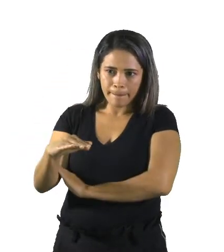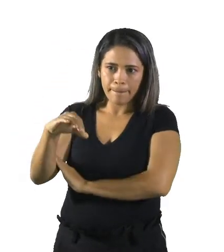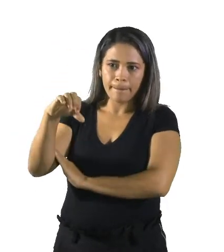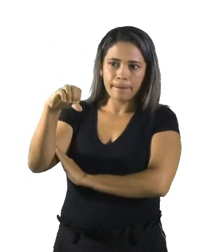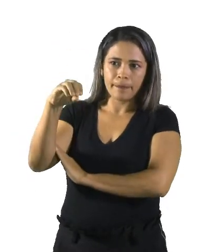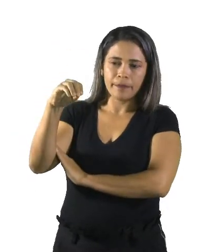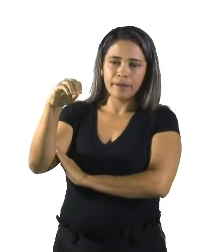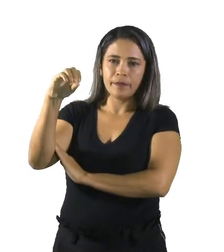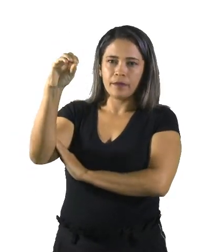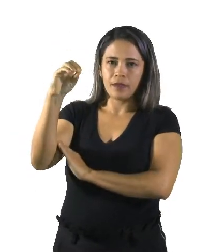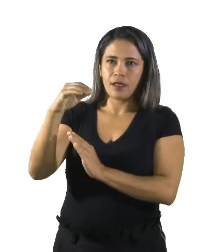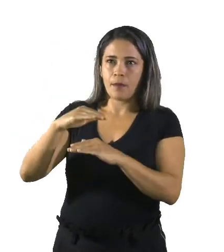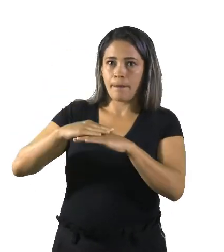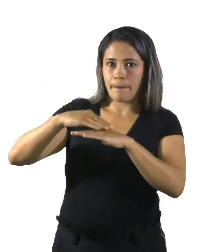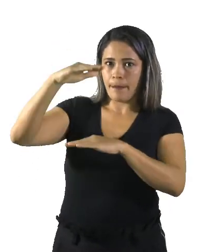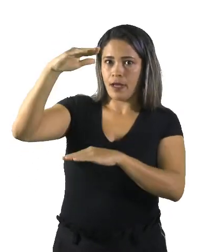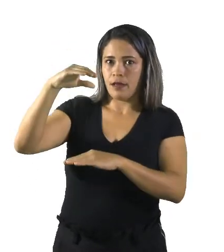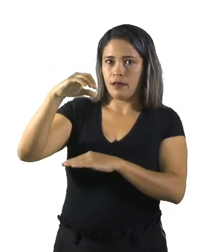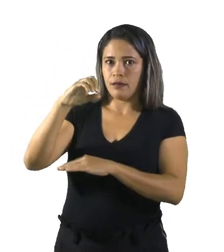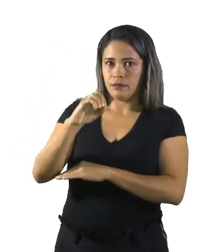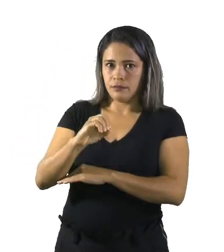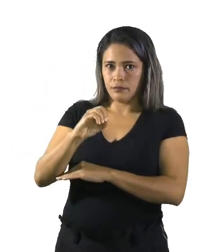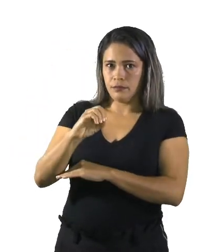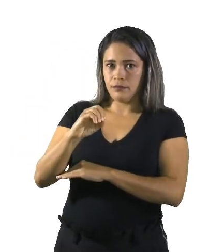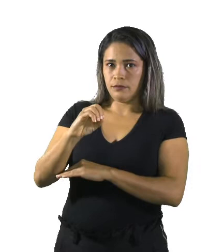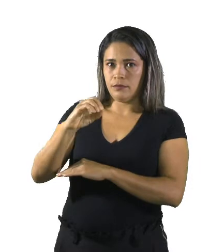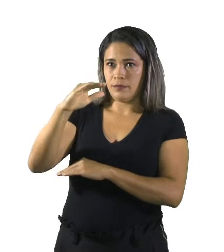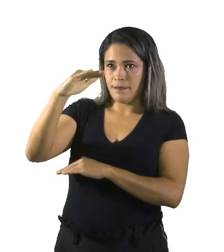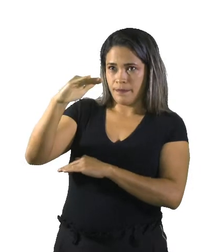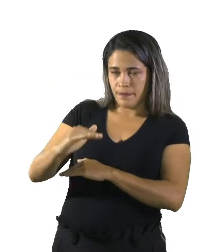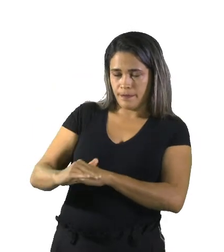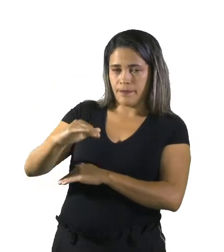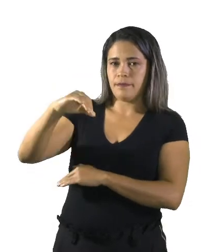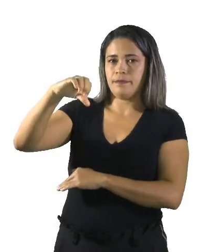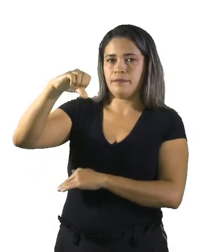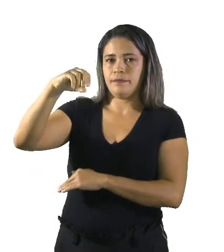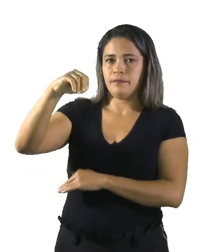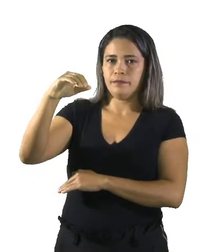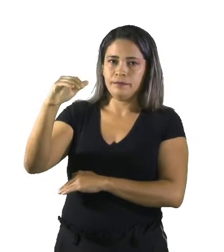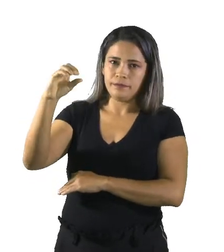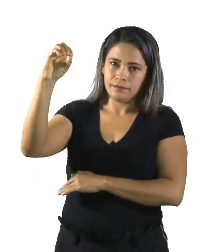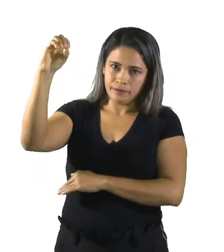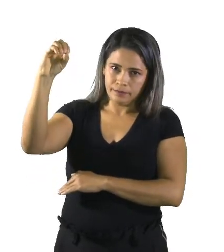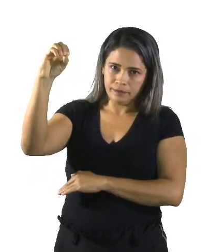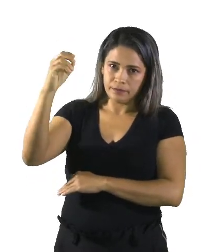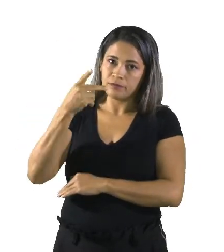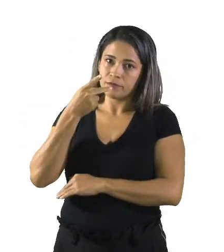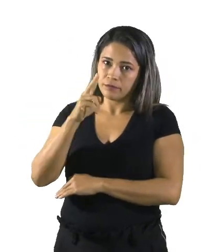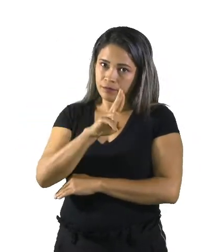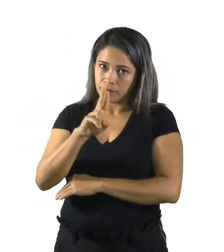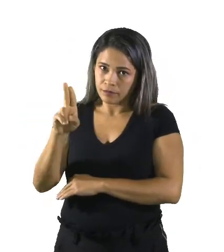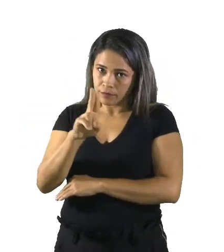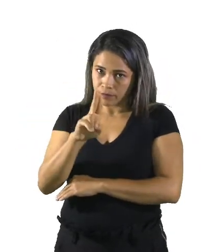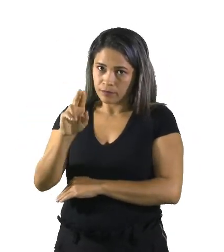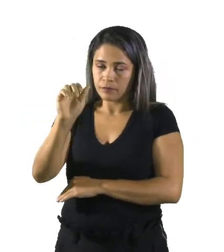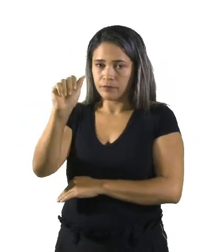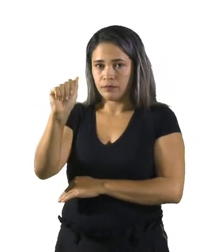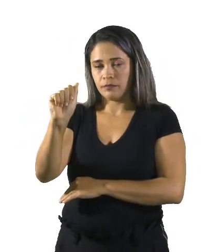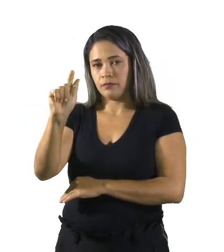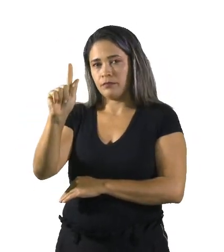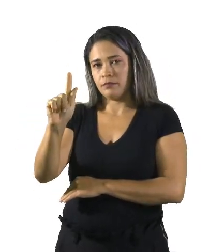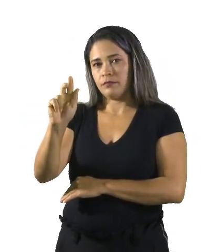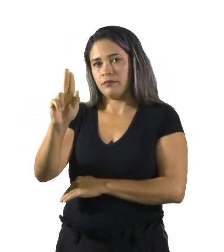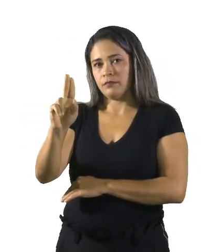mais do que zero e menos do que 90 graus, eu vou chamá-lo de ângulo agudo. Ok? Olha o exemplo aí, o ângulo